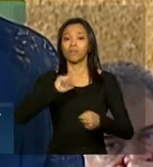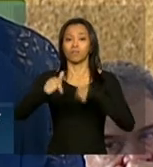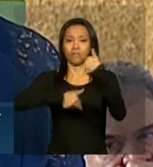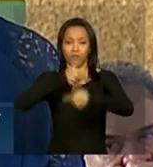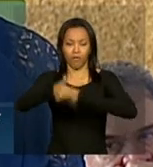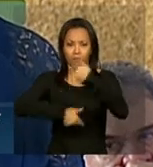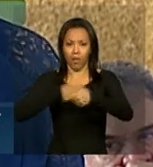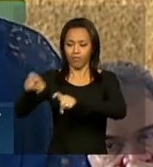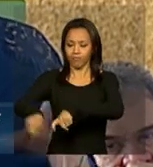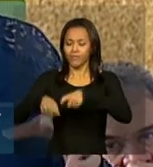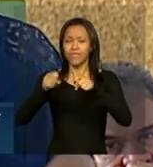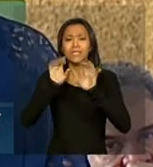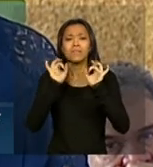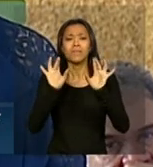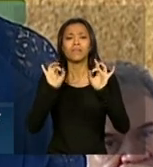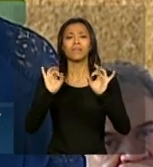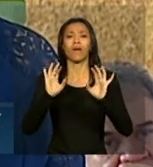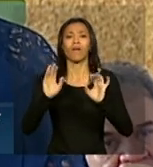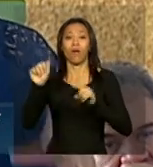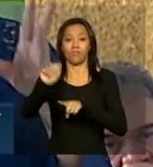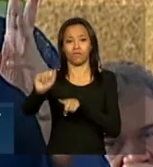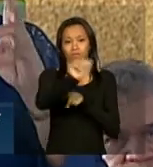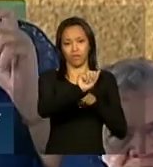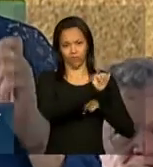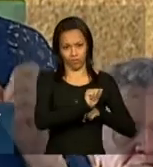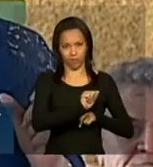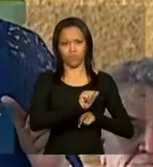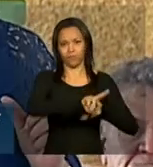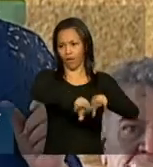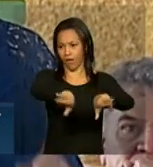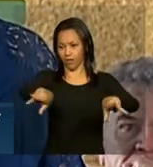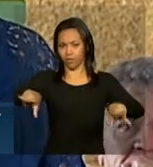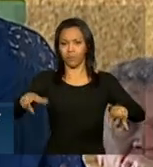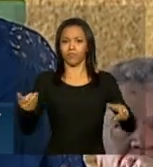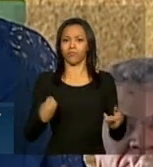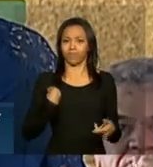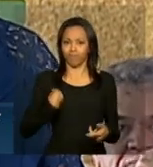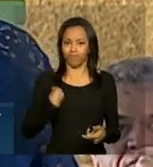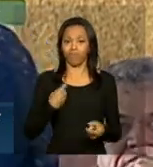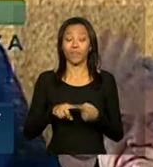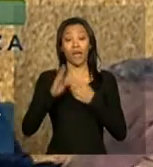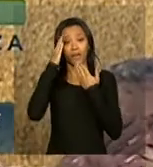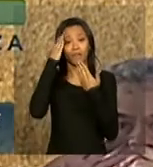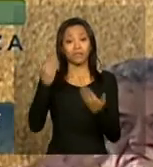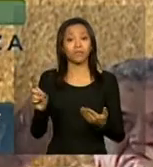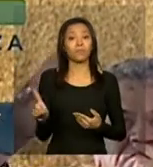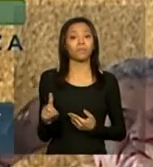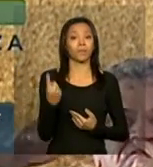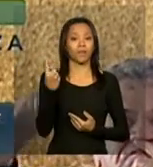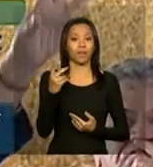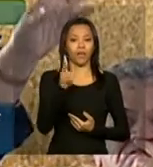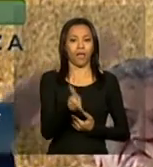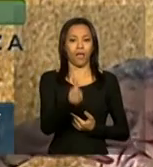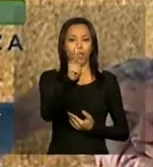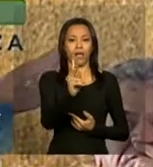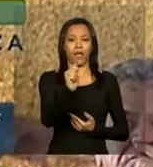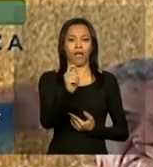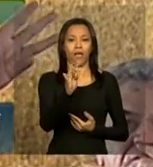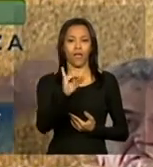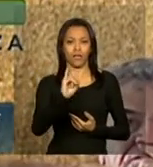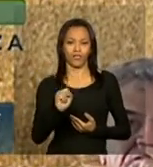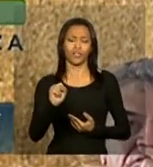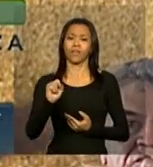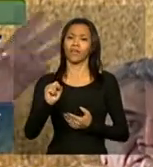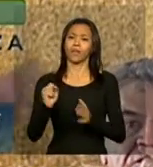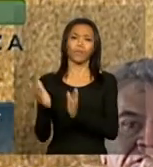das associações. E queria, agradecendo a Cátia Abreu, fazer uma homenagem a todos